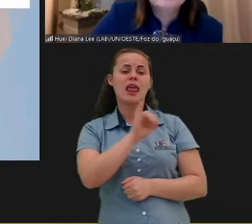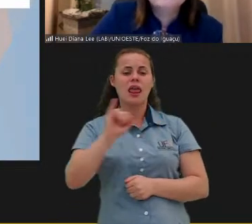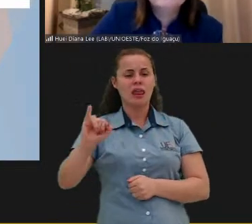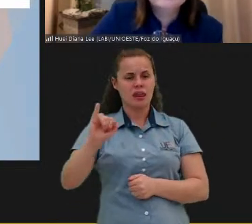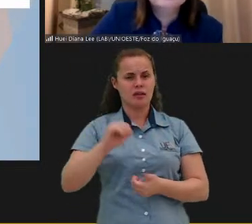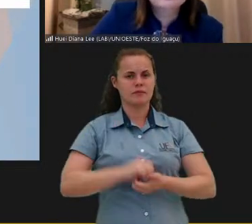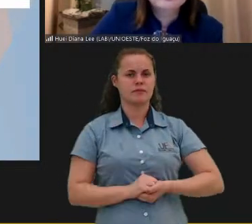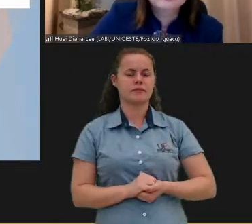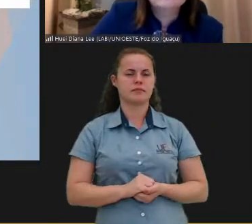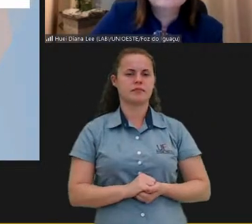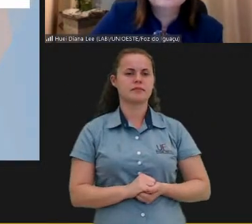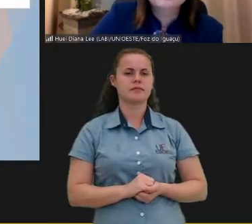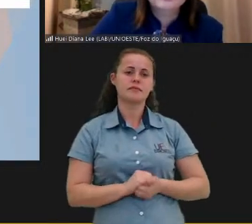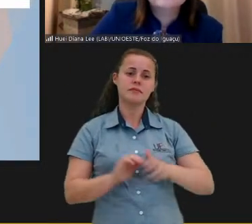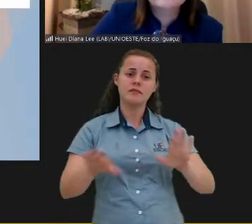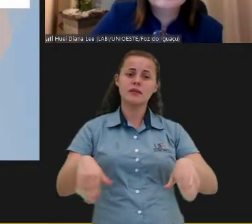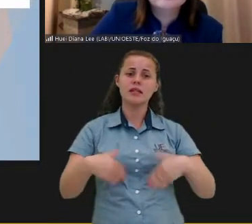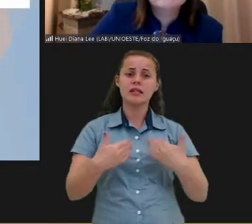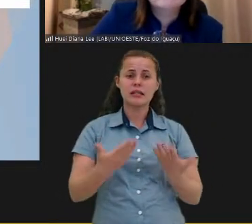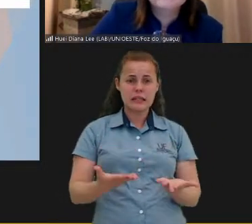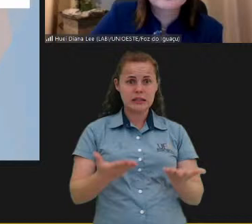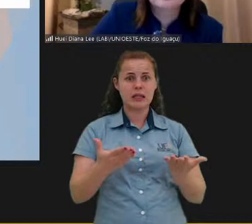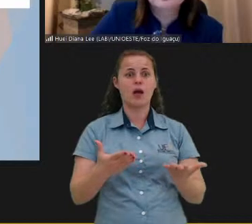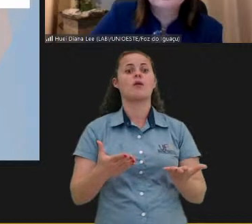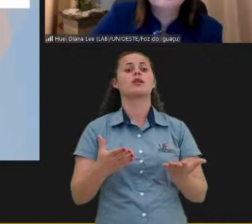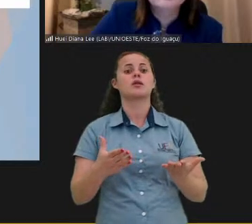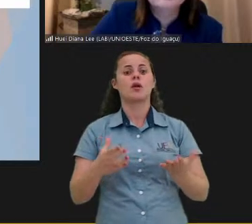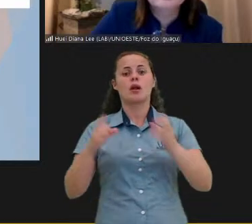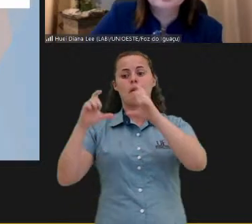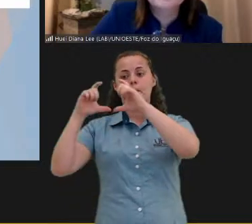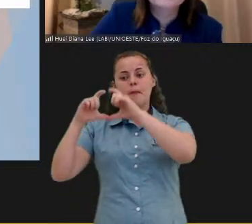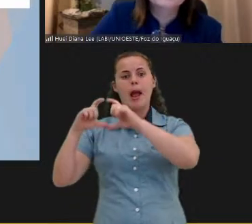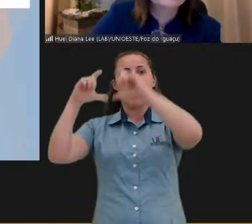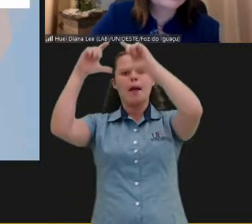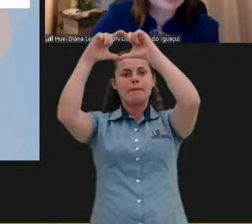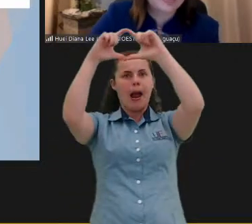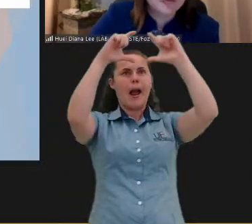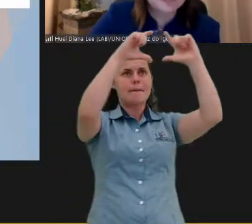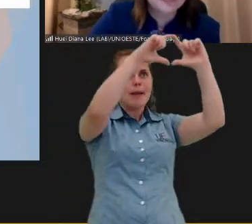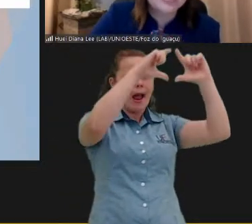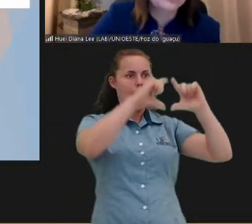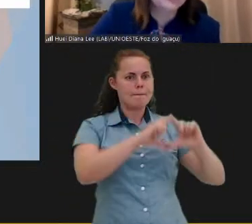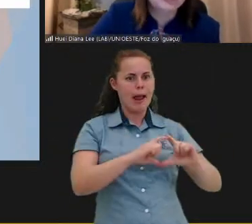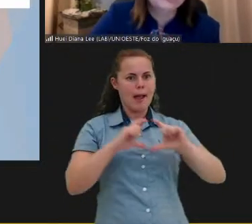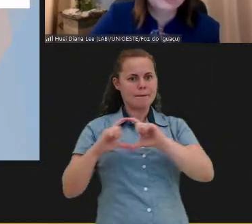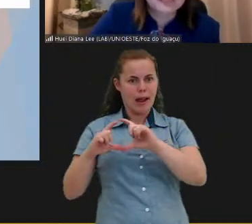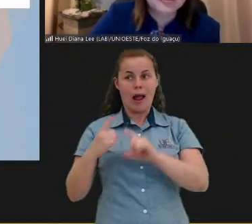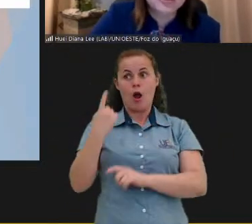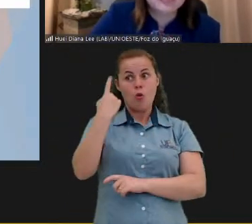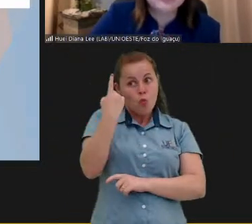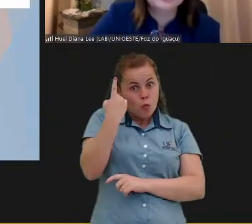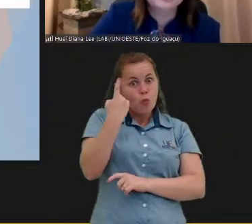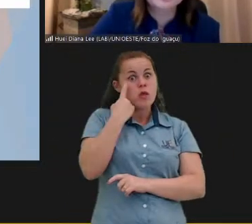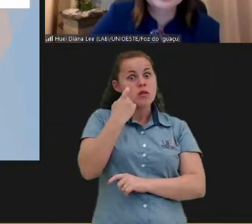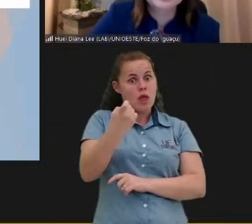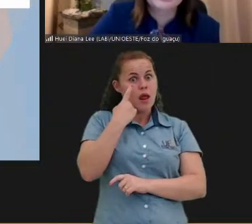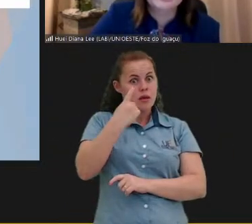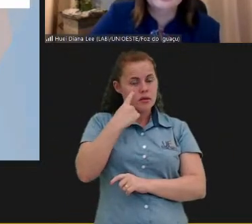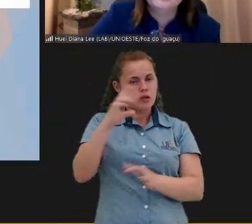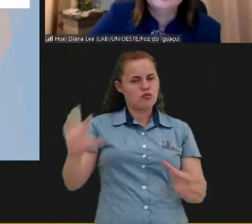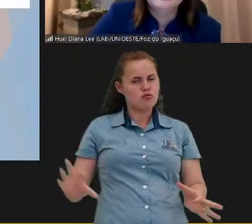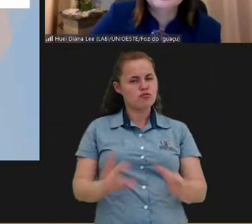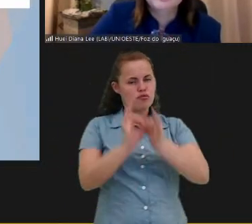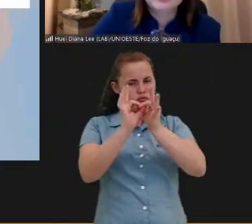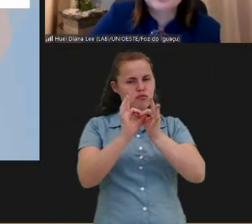E, então, eles colocaram esses trends aqui, são muito interessantes, mas eu quero destacar um que tem tudo a ver com o que a gente está falando hoje, que